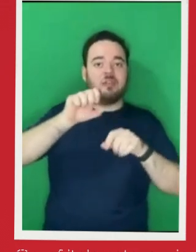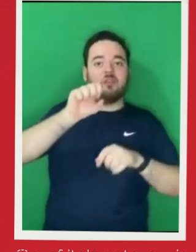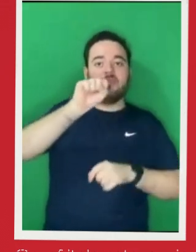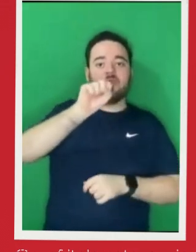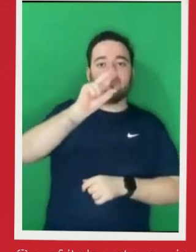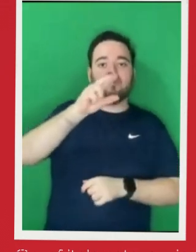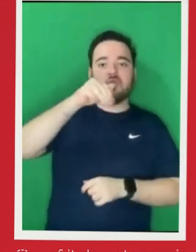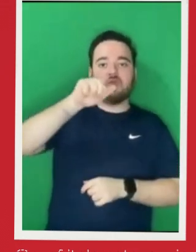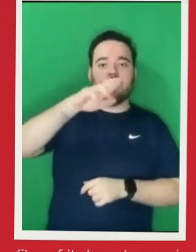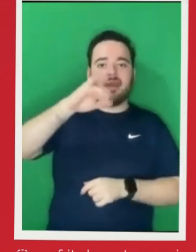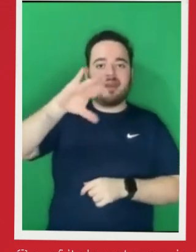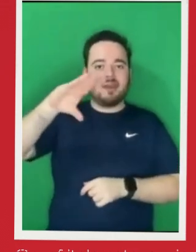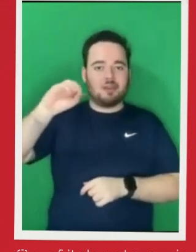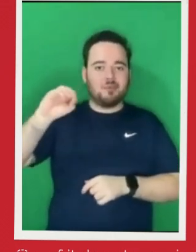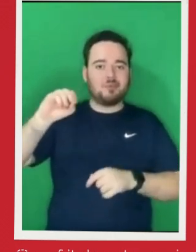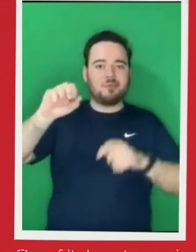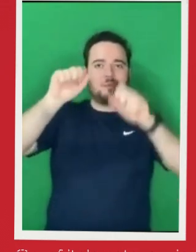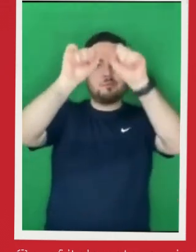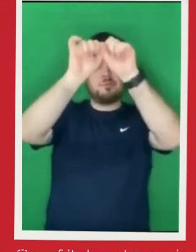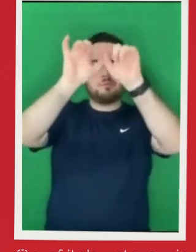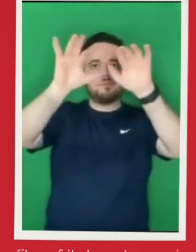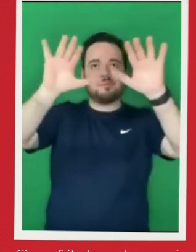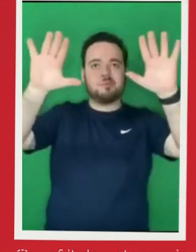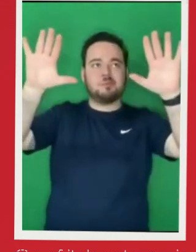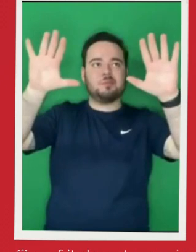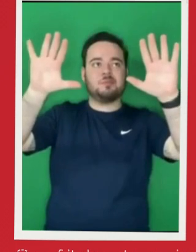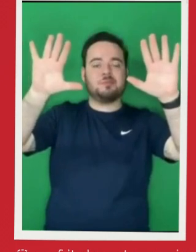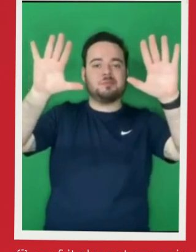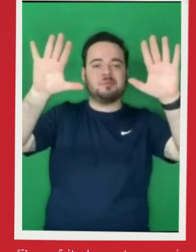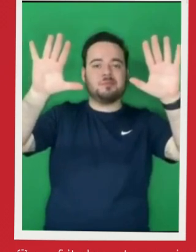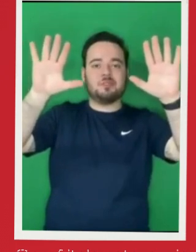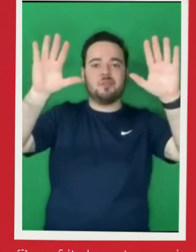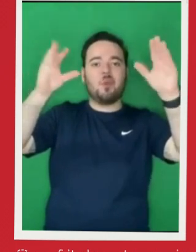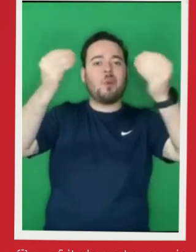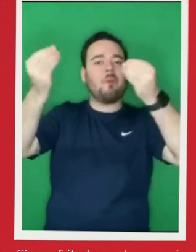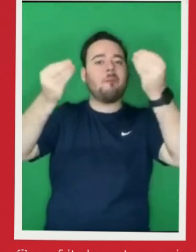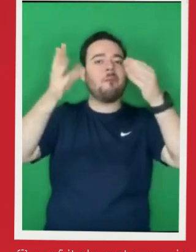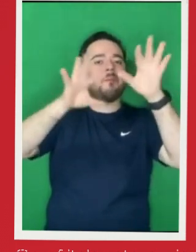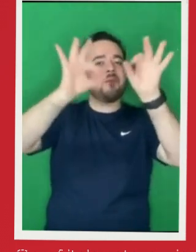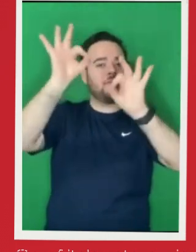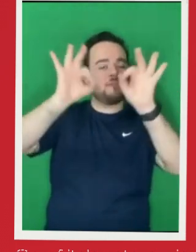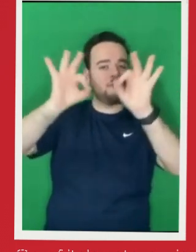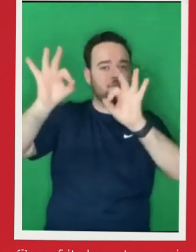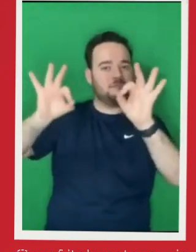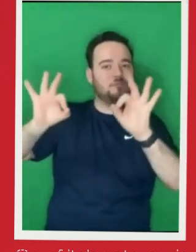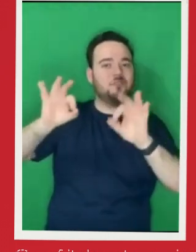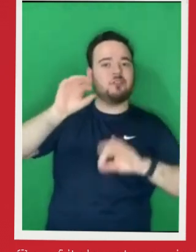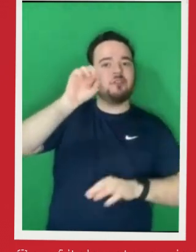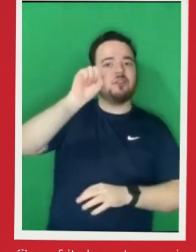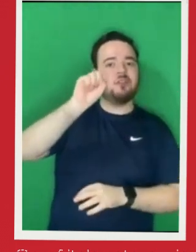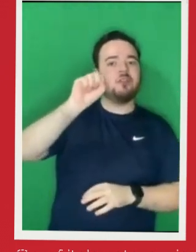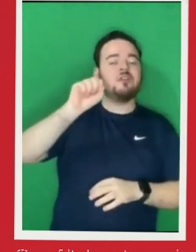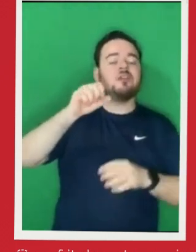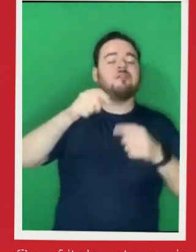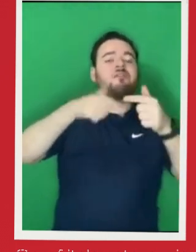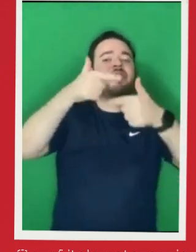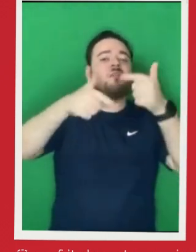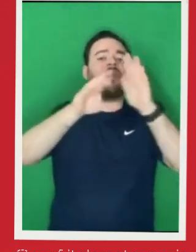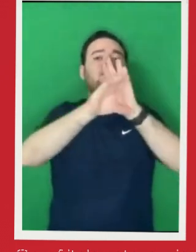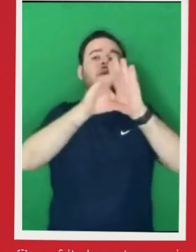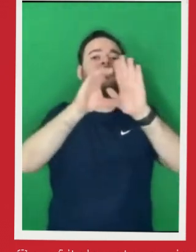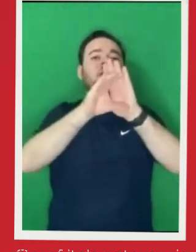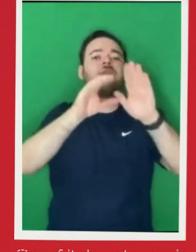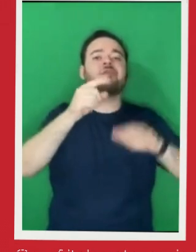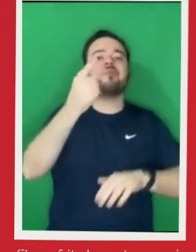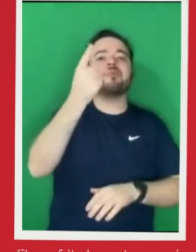sumário expandido. O que é um sumário expandido? Não é colocar capítulo 1, capítulo 2, capítulo 3. Não, é verdadeiramente dizer o que eu vou